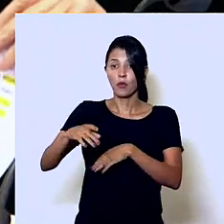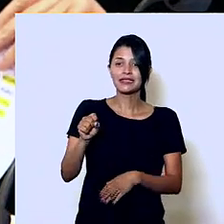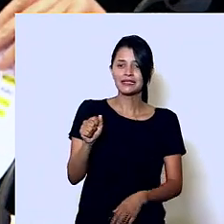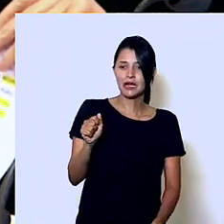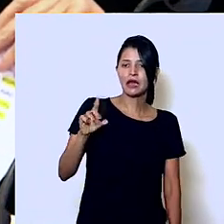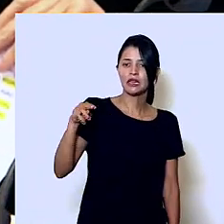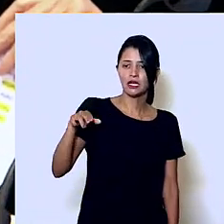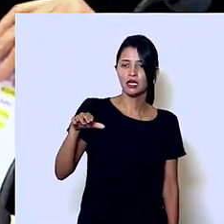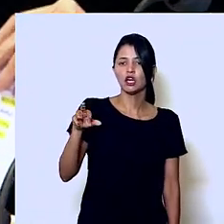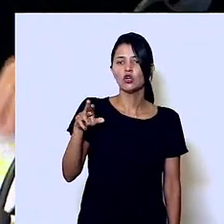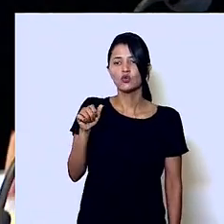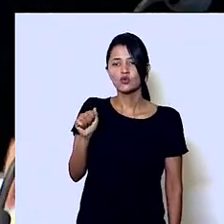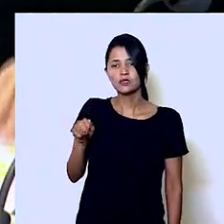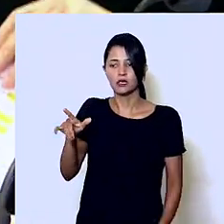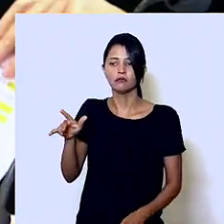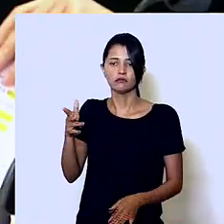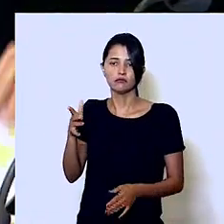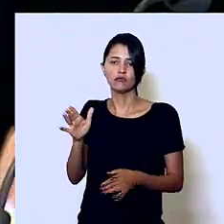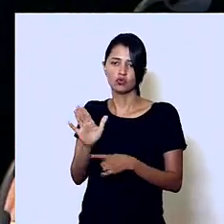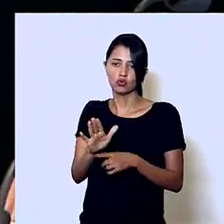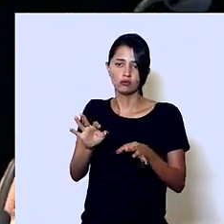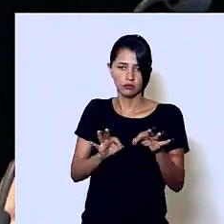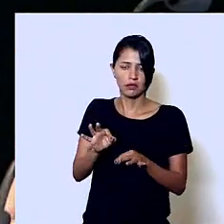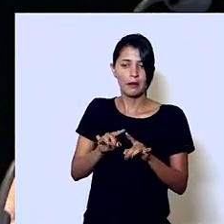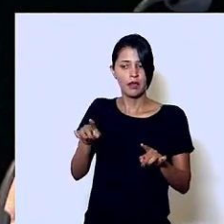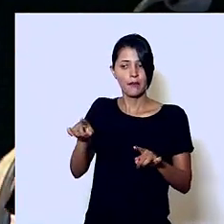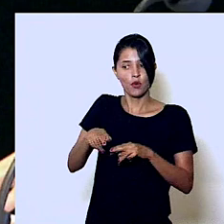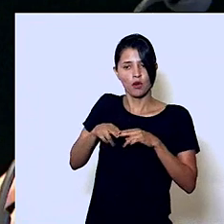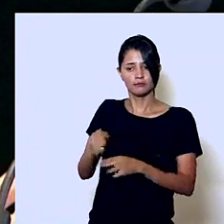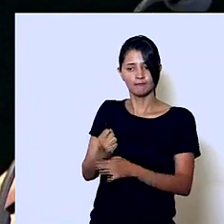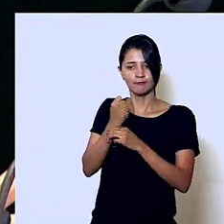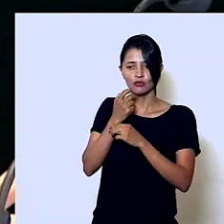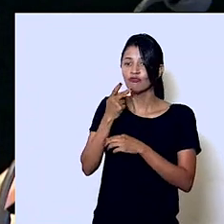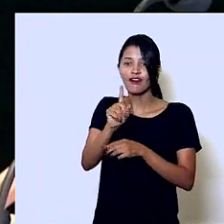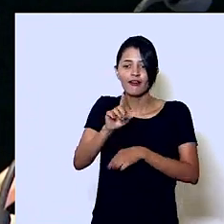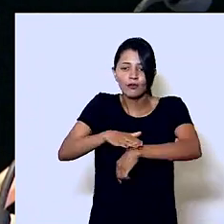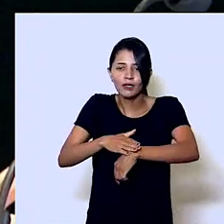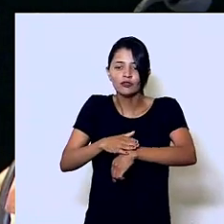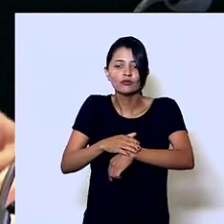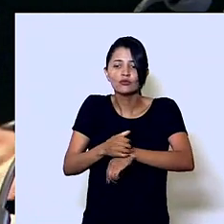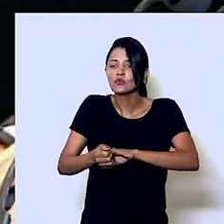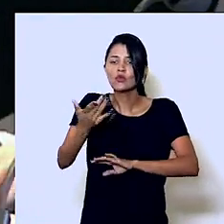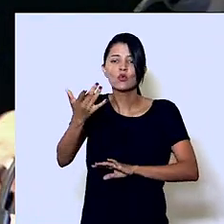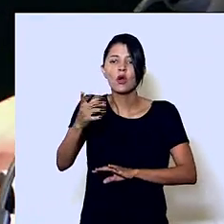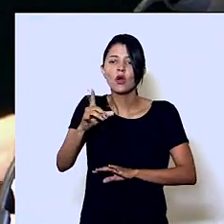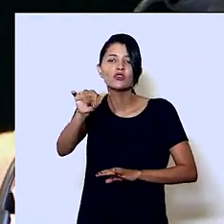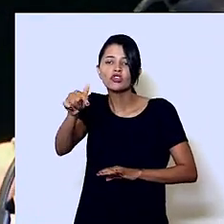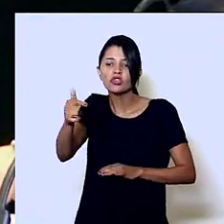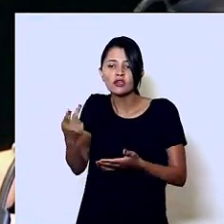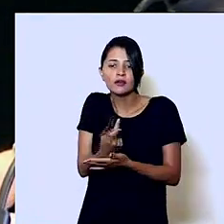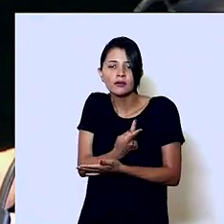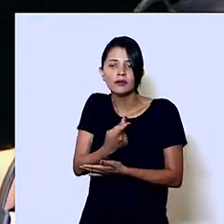lá, por razões de segurança, não nos diziam que momento ou qual dos dias da nossa programação seria aquele encontro.